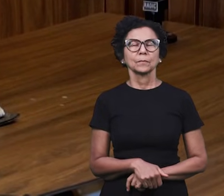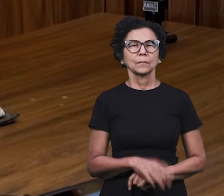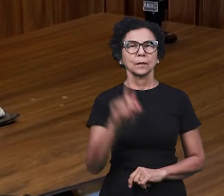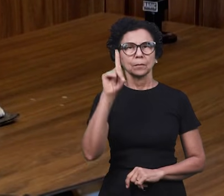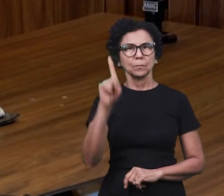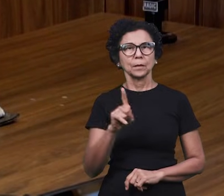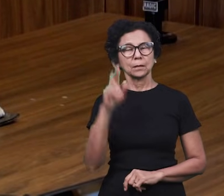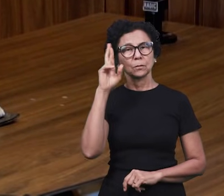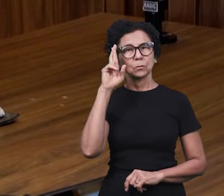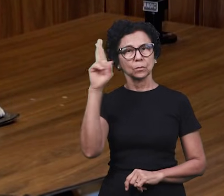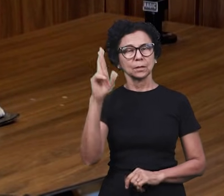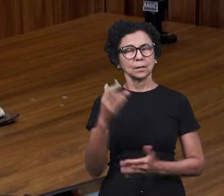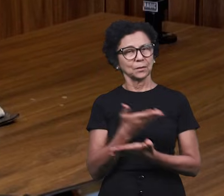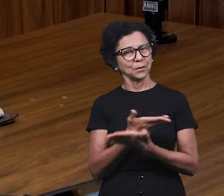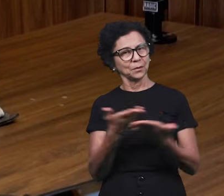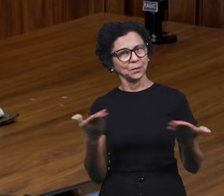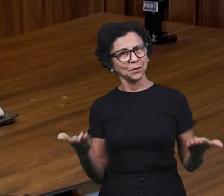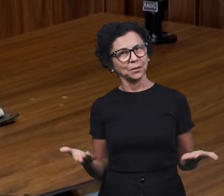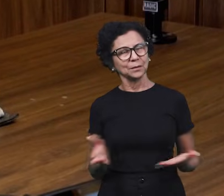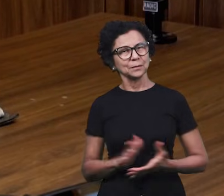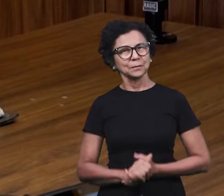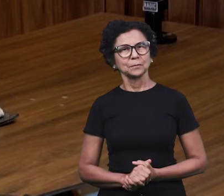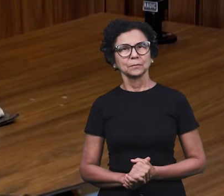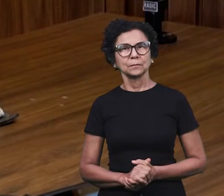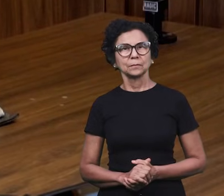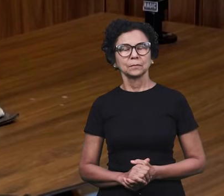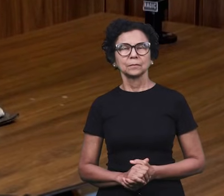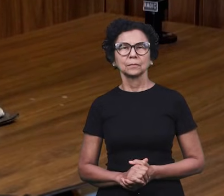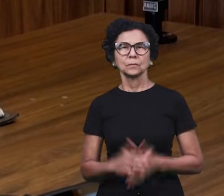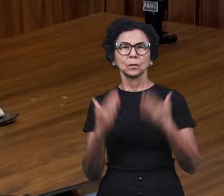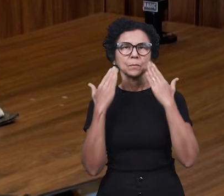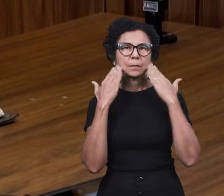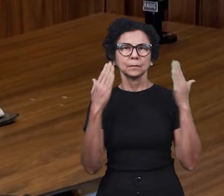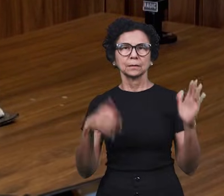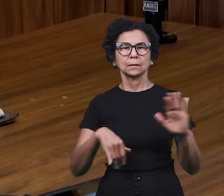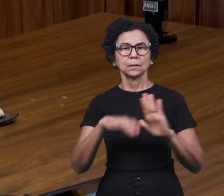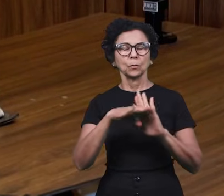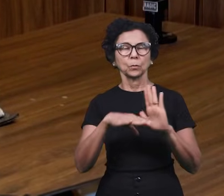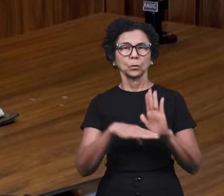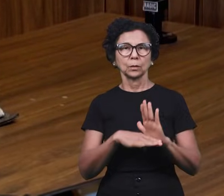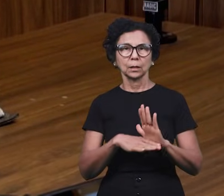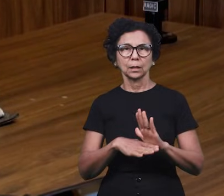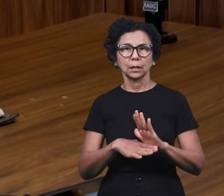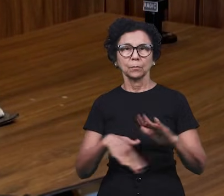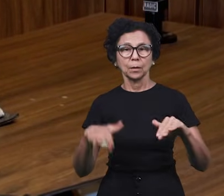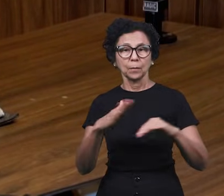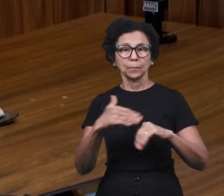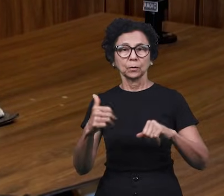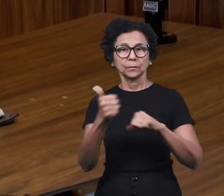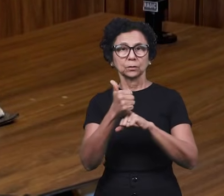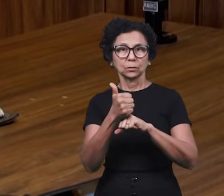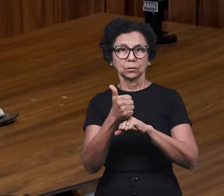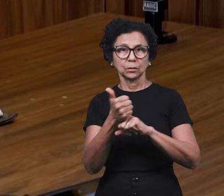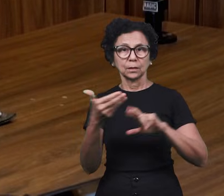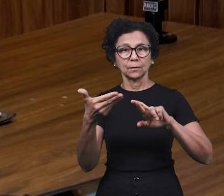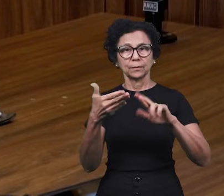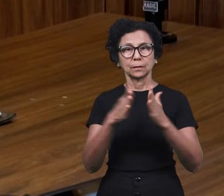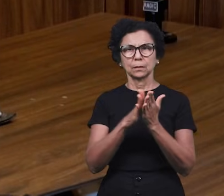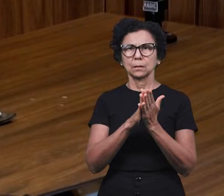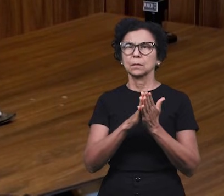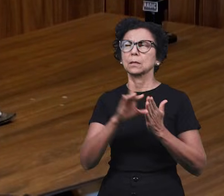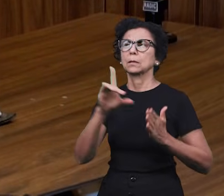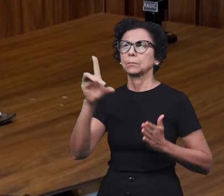A paz do Senhor, meus irmãos. Estamos aqui com o programa Profissões Bíblicas, um programa que trata das